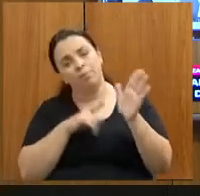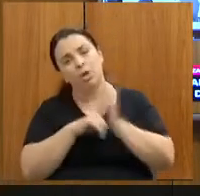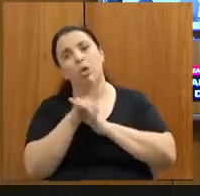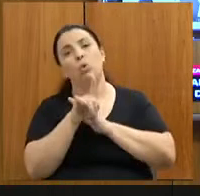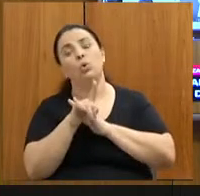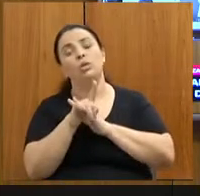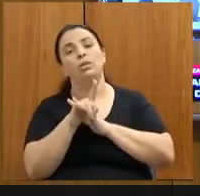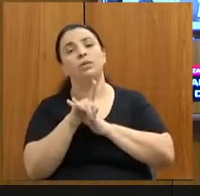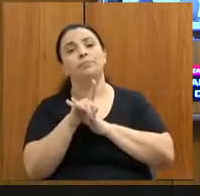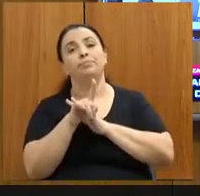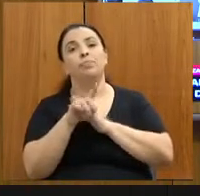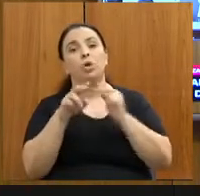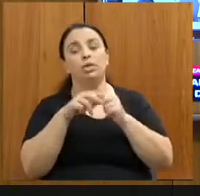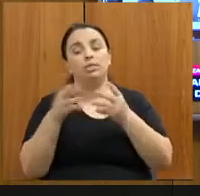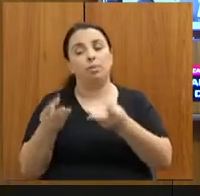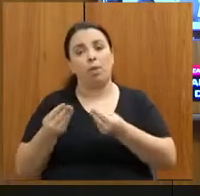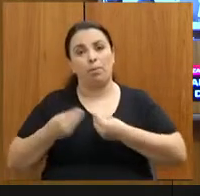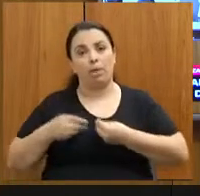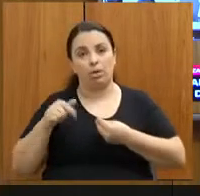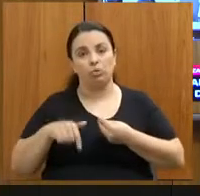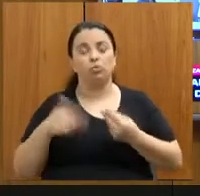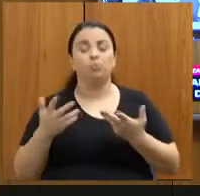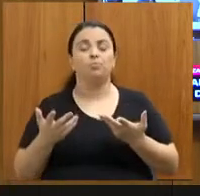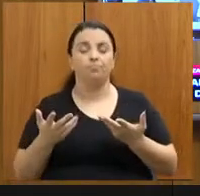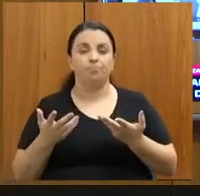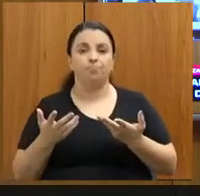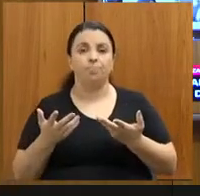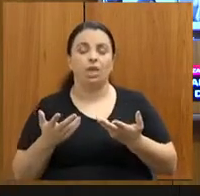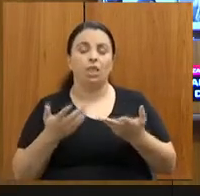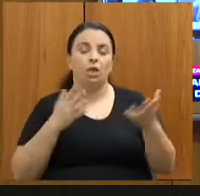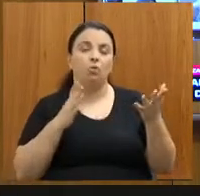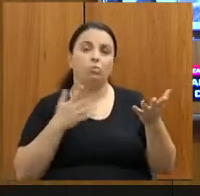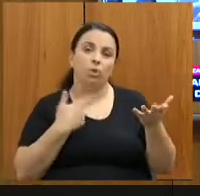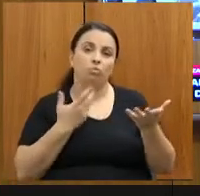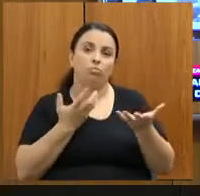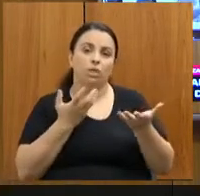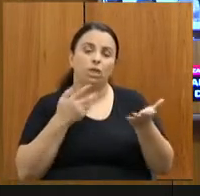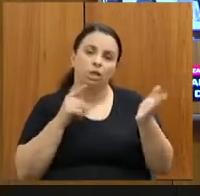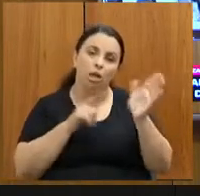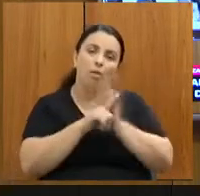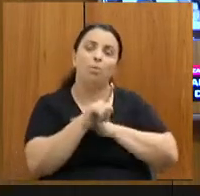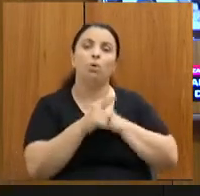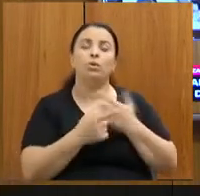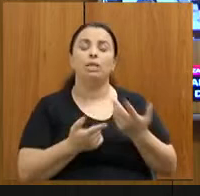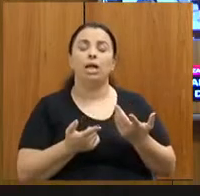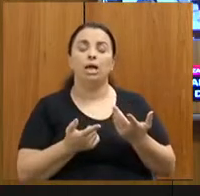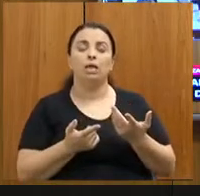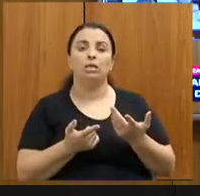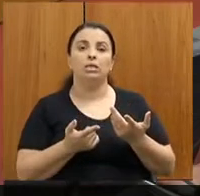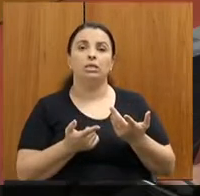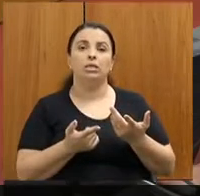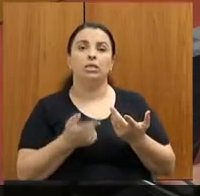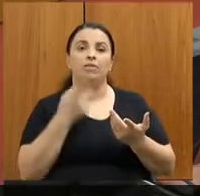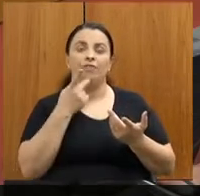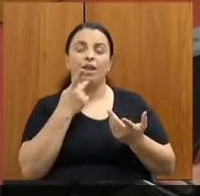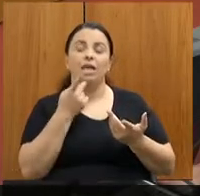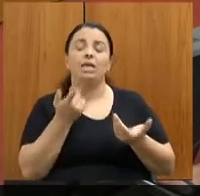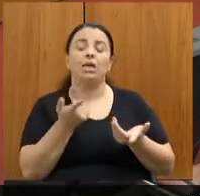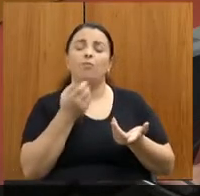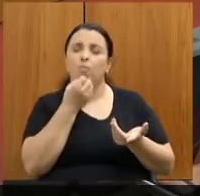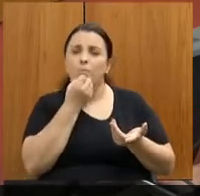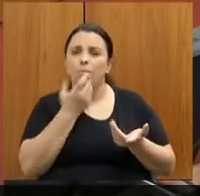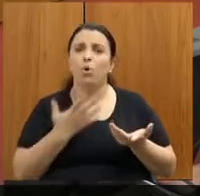decorrência do que eu estou recebendo aqui aproveitando a presença de vossa excelência é quanto foi bom inclusive e esse a